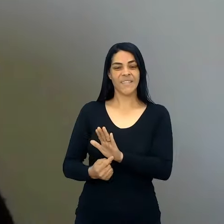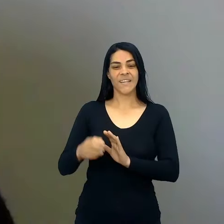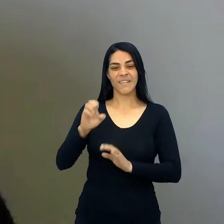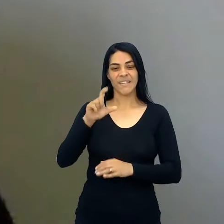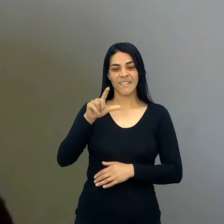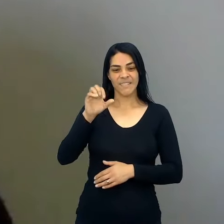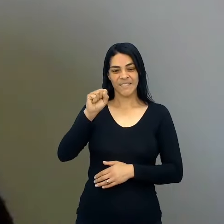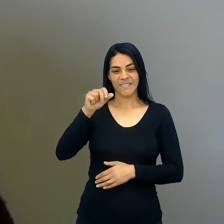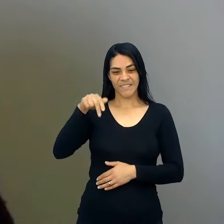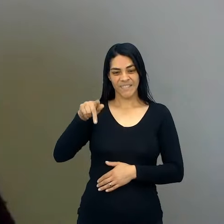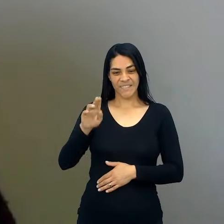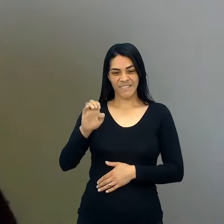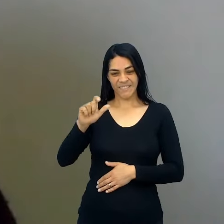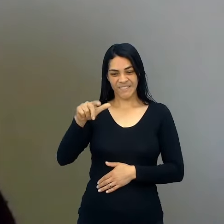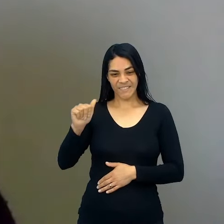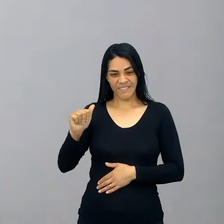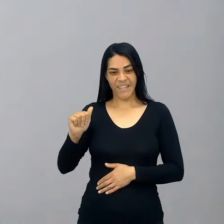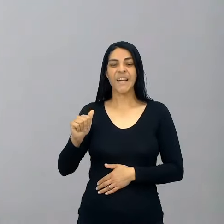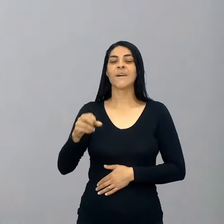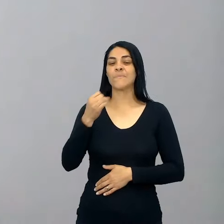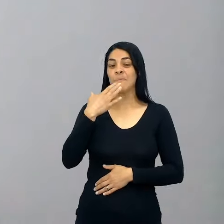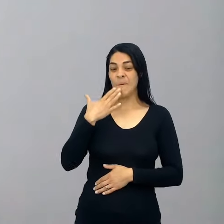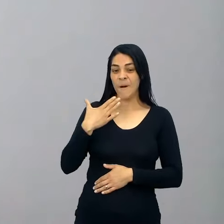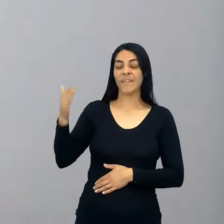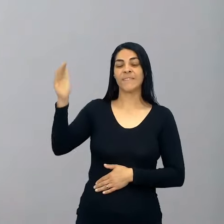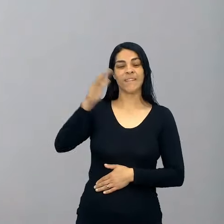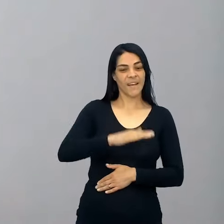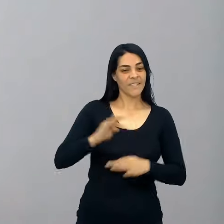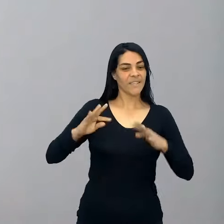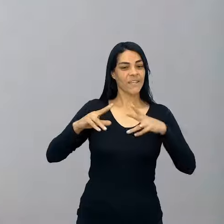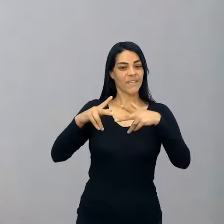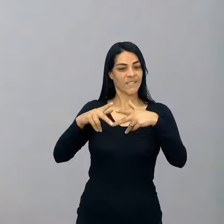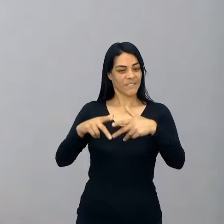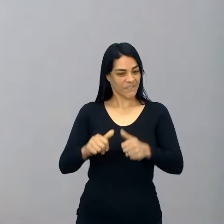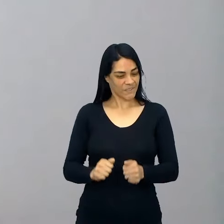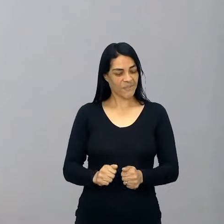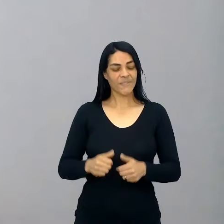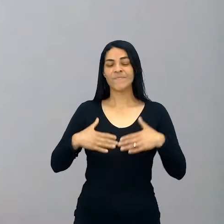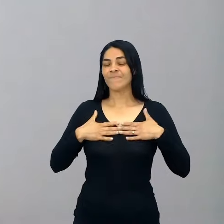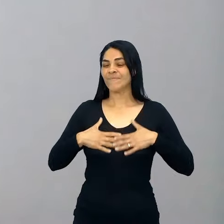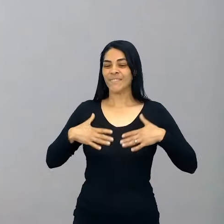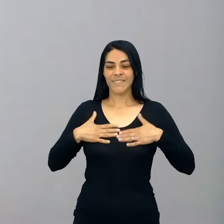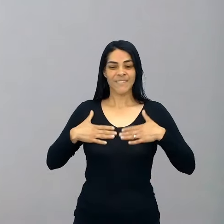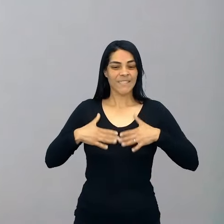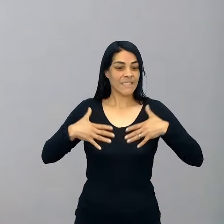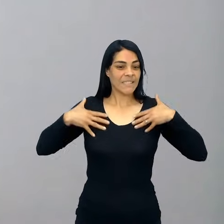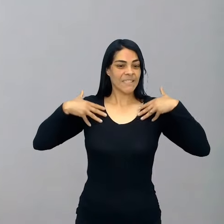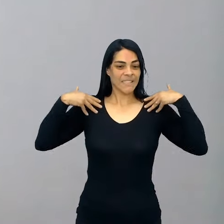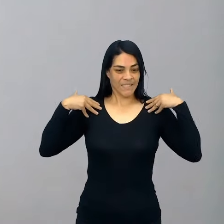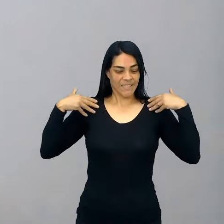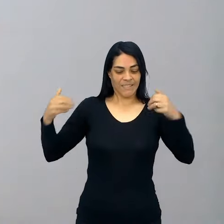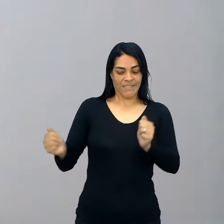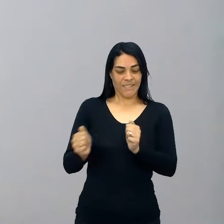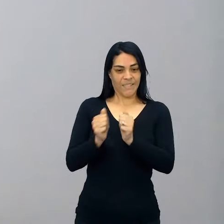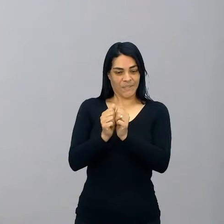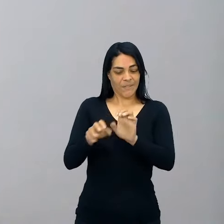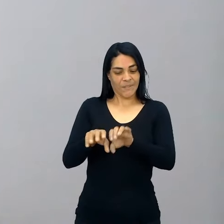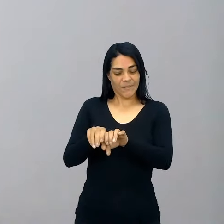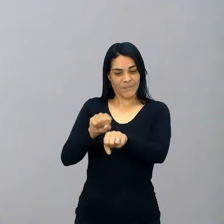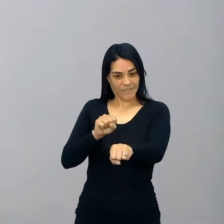Elisângela? Boa tarde, Márcia, boa tarde a todos. É uma grande satisfação estar com vocês em mais essa formação.